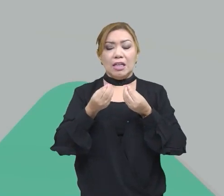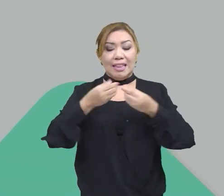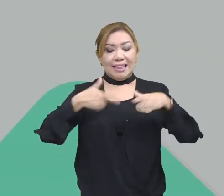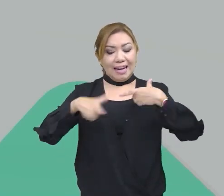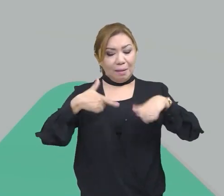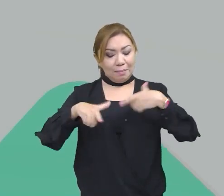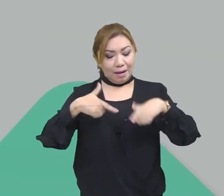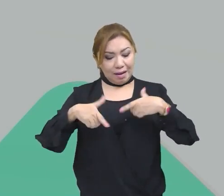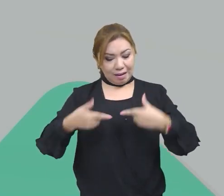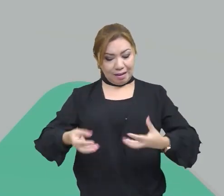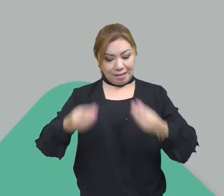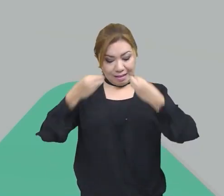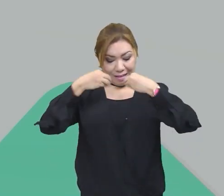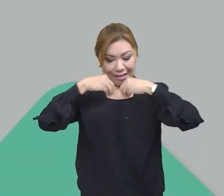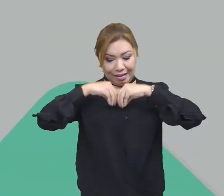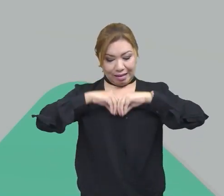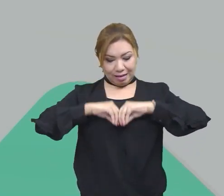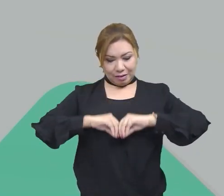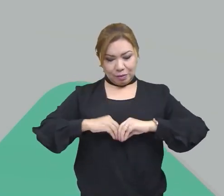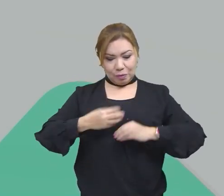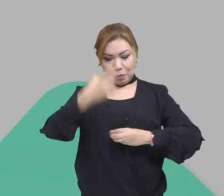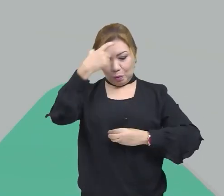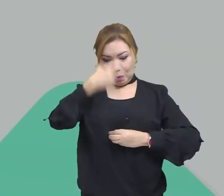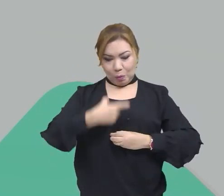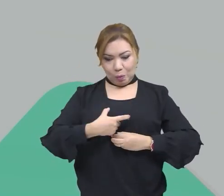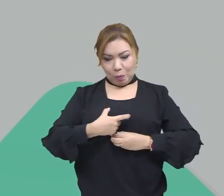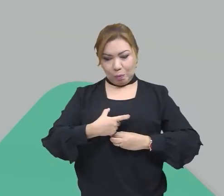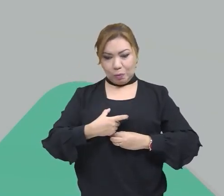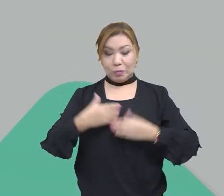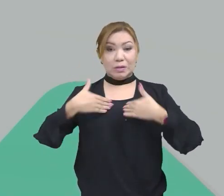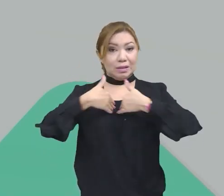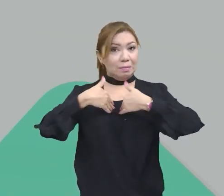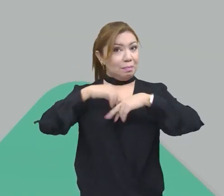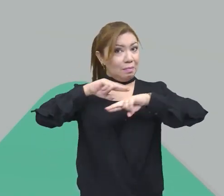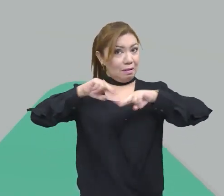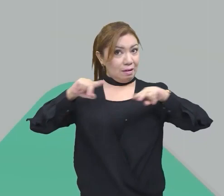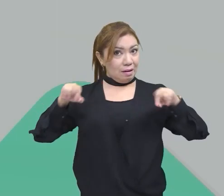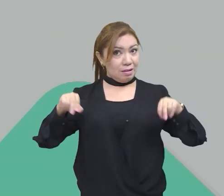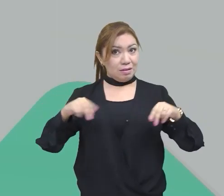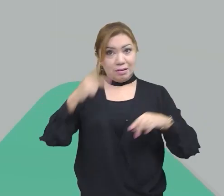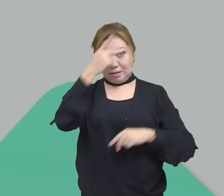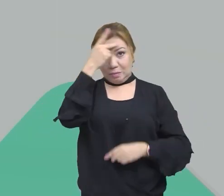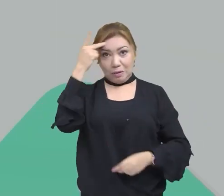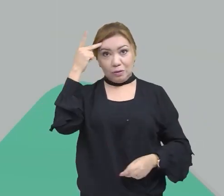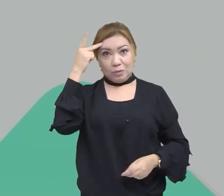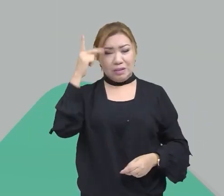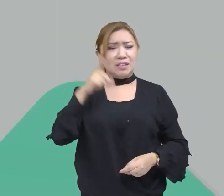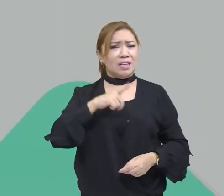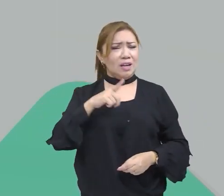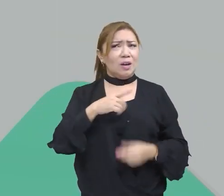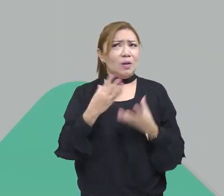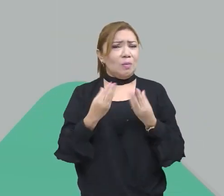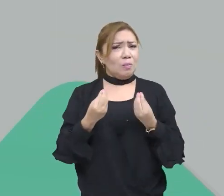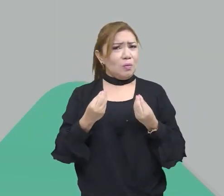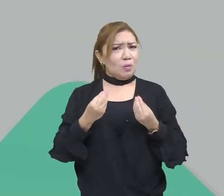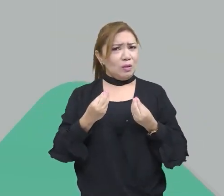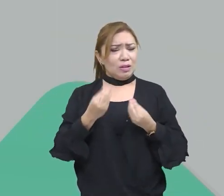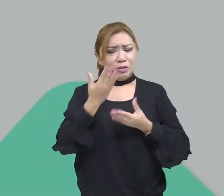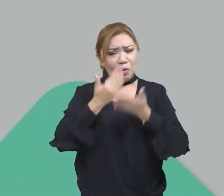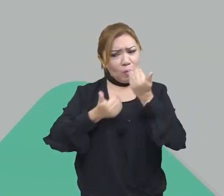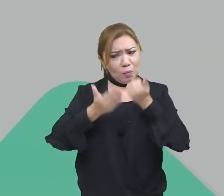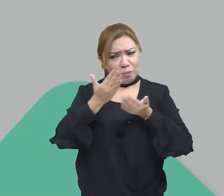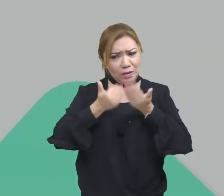como seres humanos, absorvemos, como os animais também absorvem. Então, existem muitos alimentos e é sobre